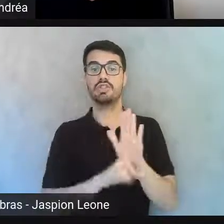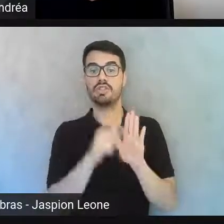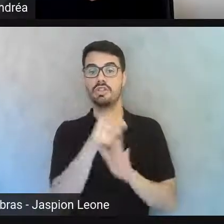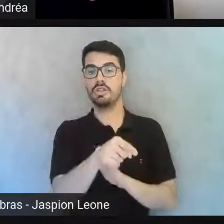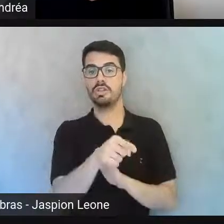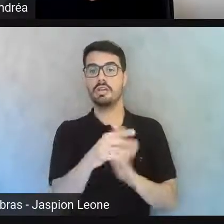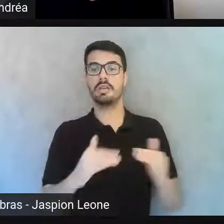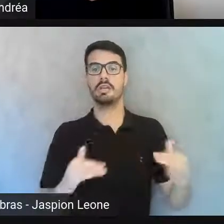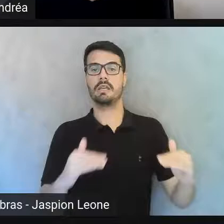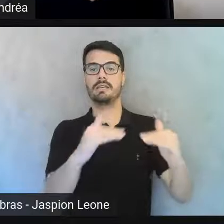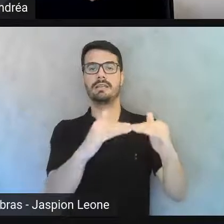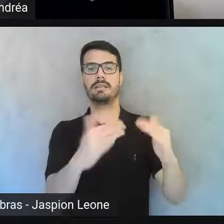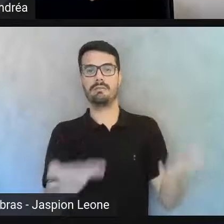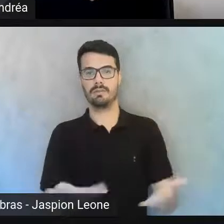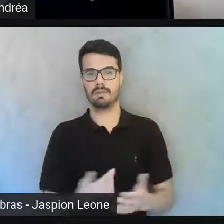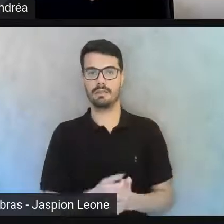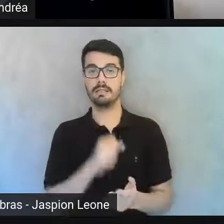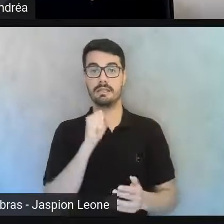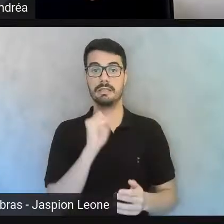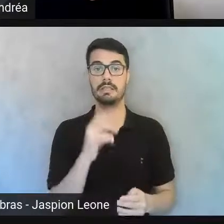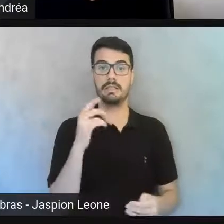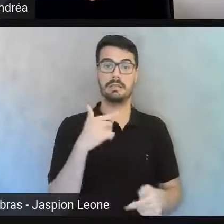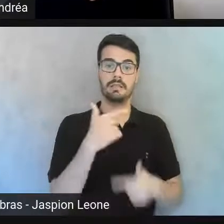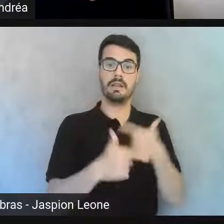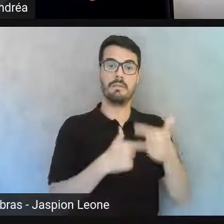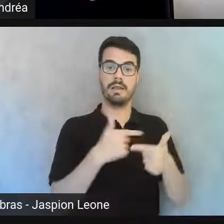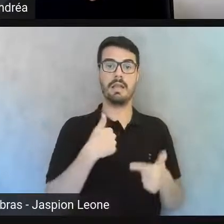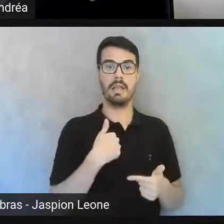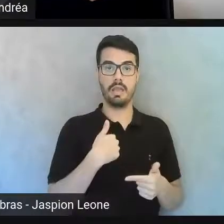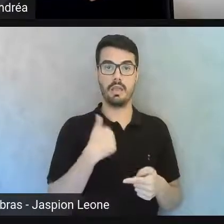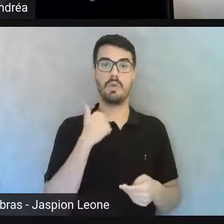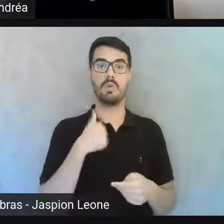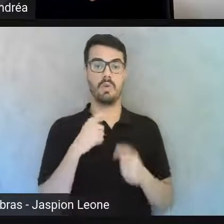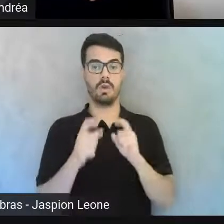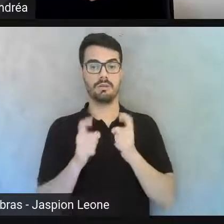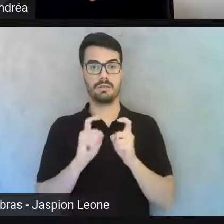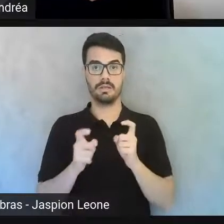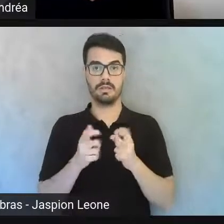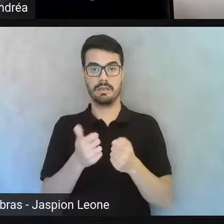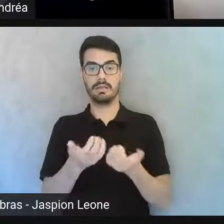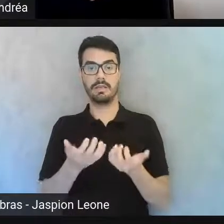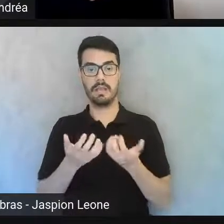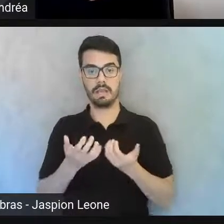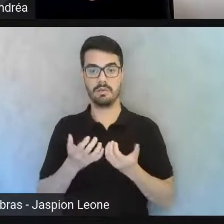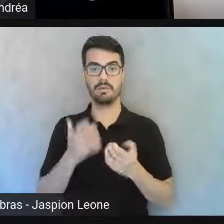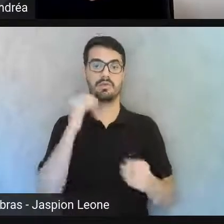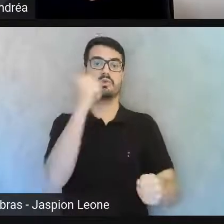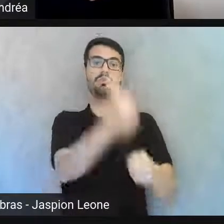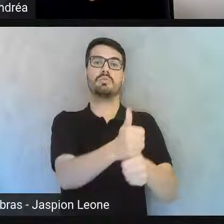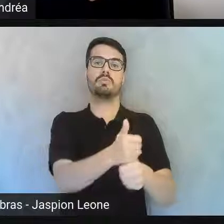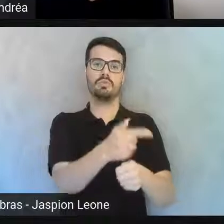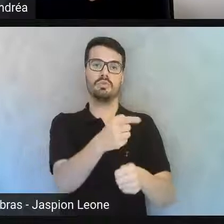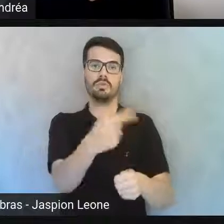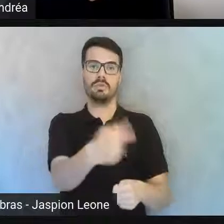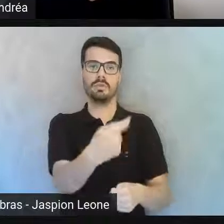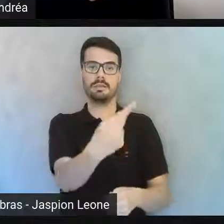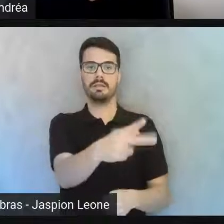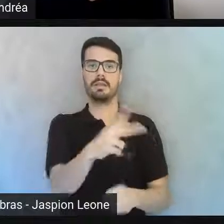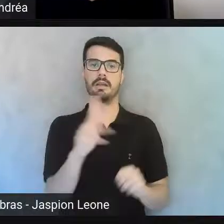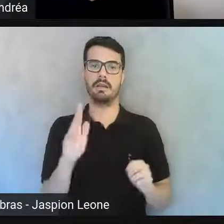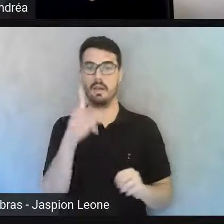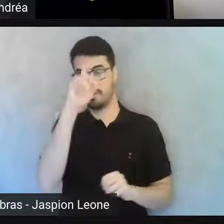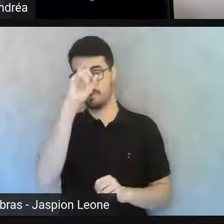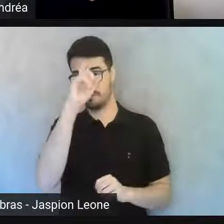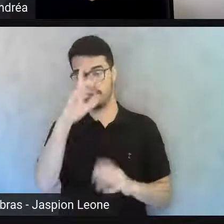contrato de trabalho dele, substitui ele, porque eu, administração, quero que substitua, porque eu preciso dele, é hospital,